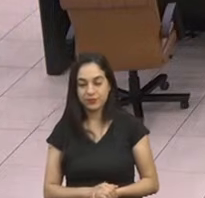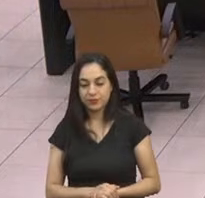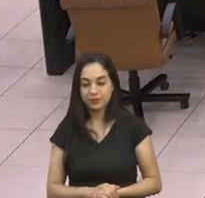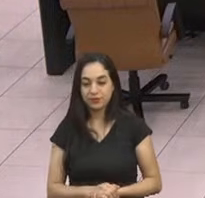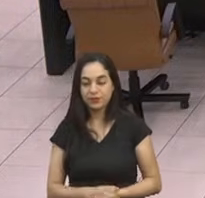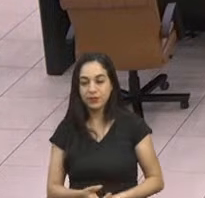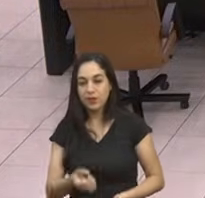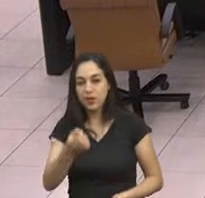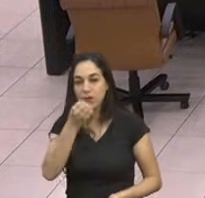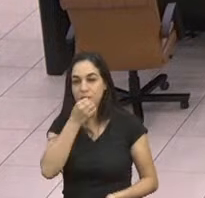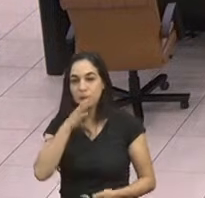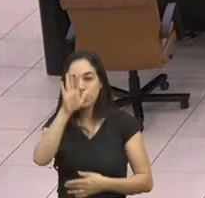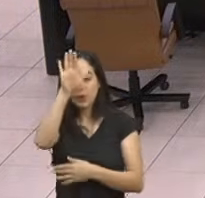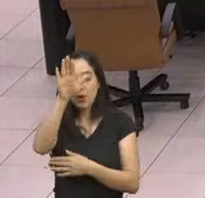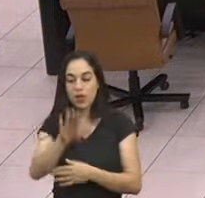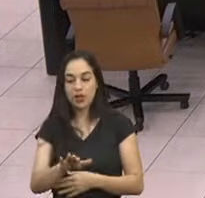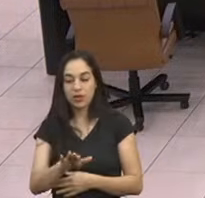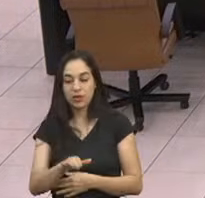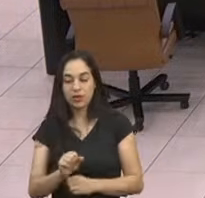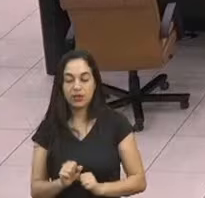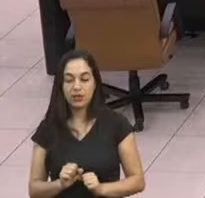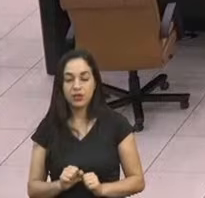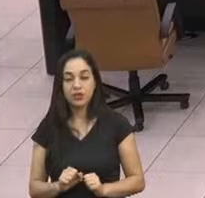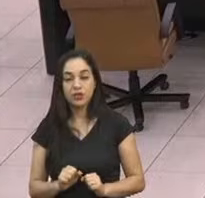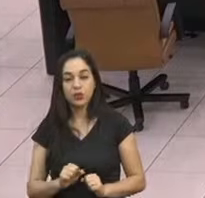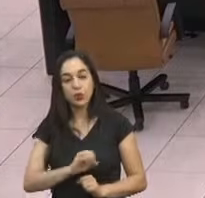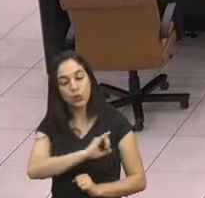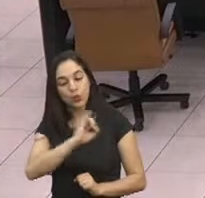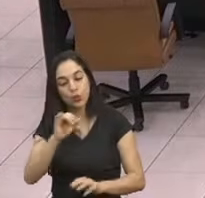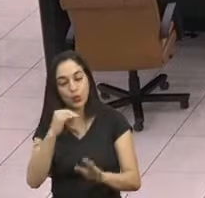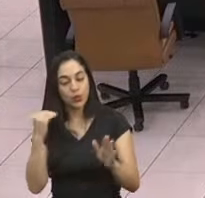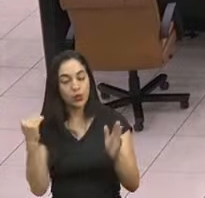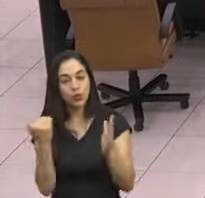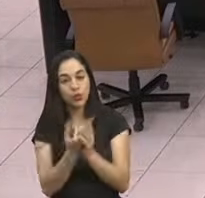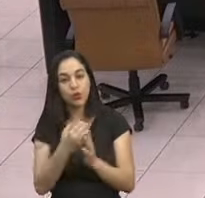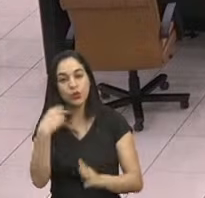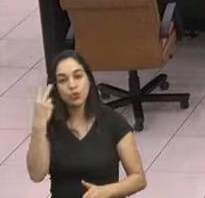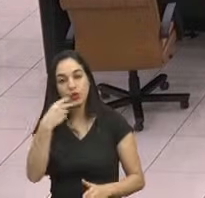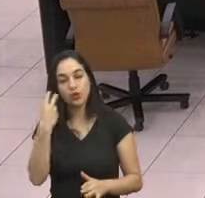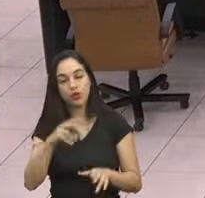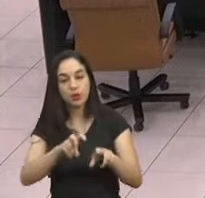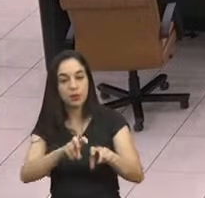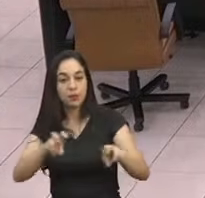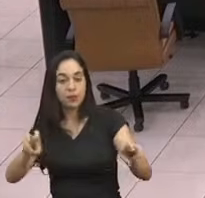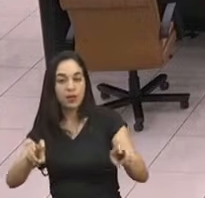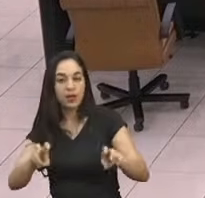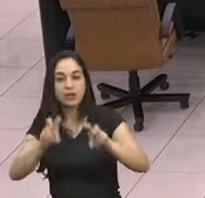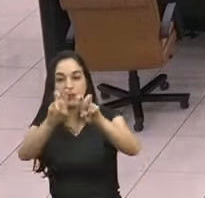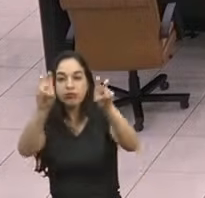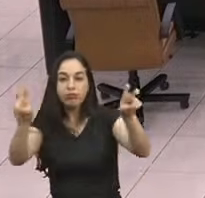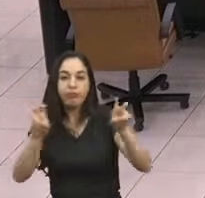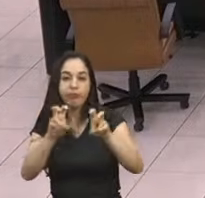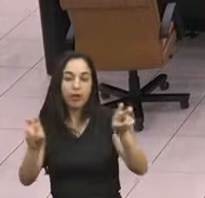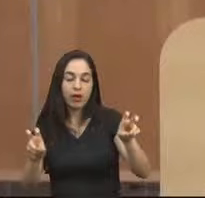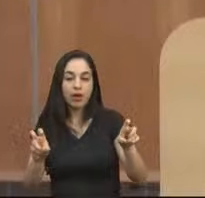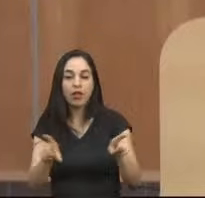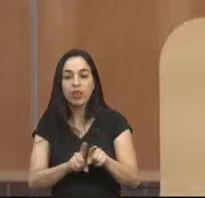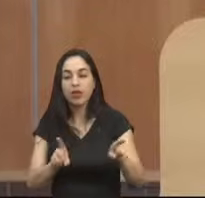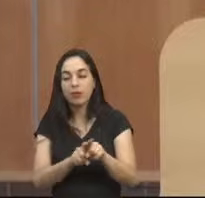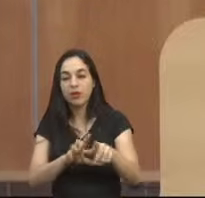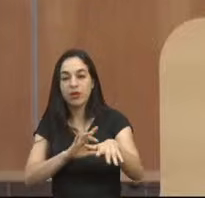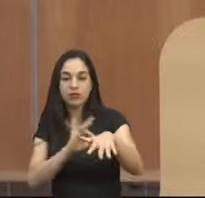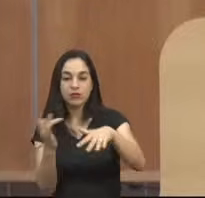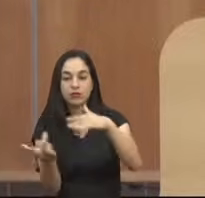Boa tarde, cumprimentar aqui os vereadores, mesa, público que nos assiste de casa, da galeria, enfim, todos